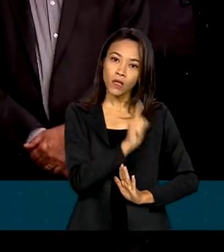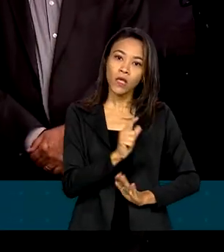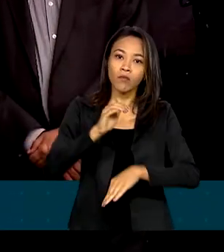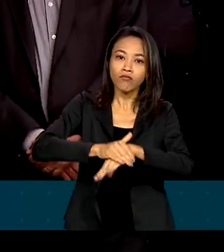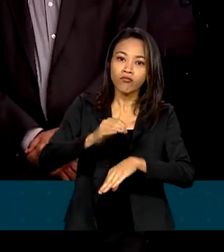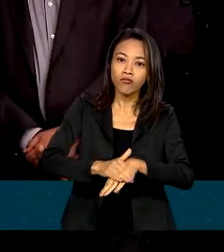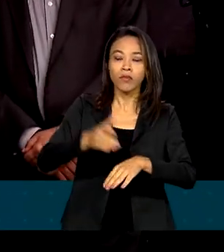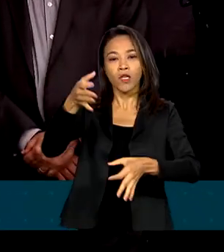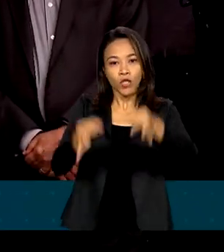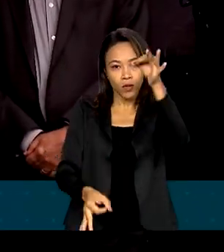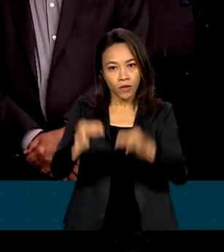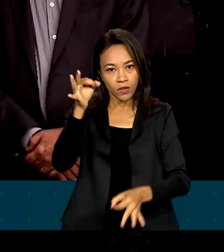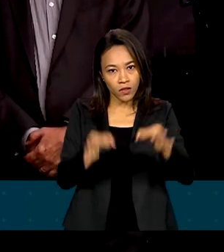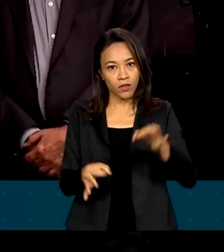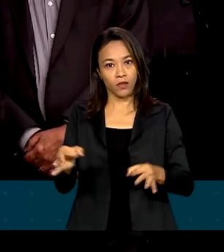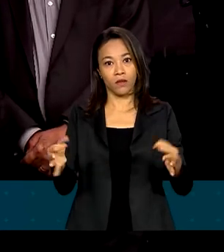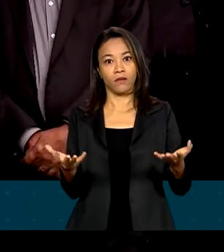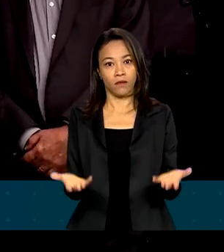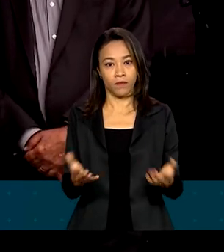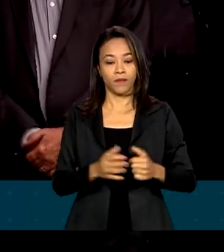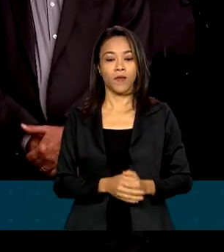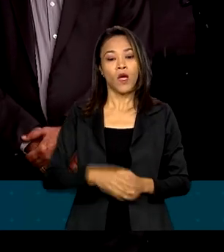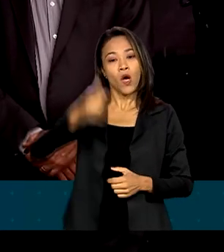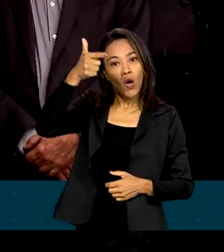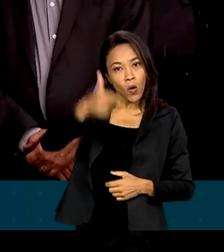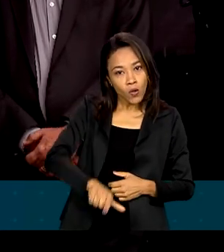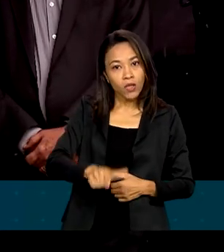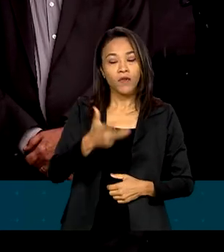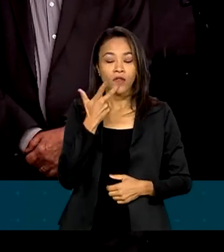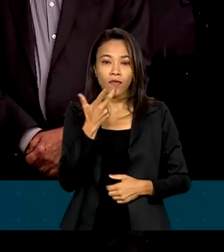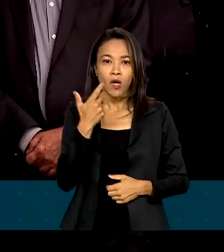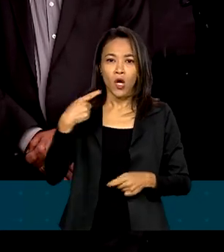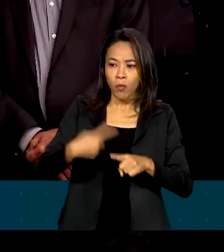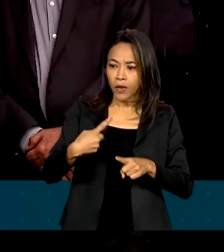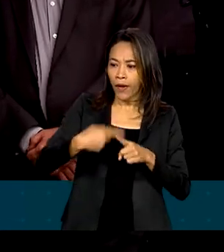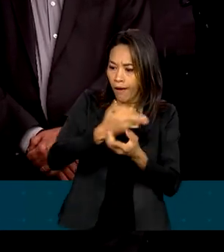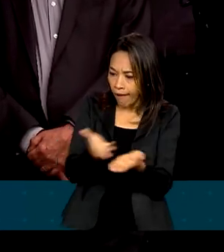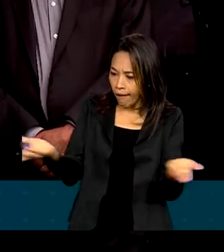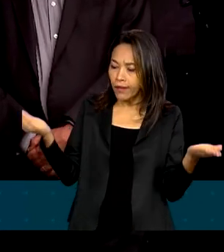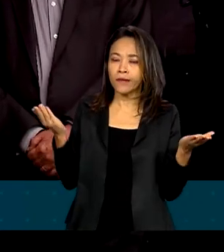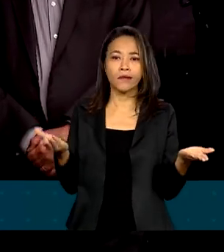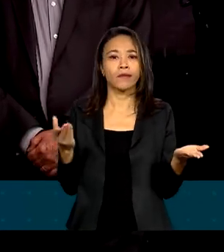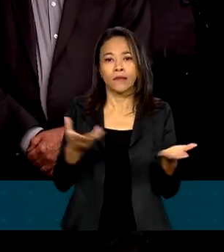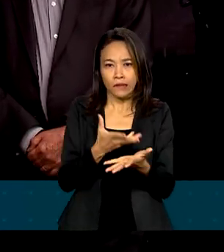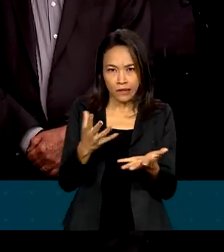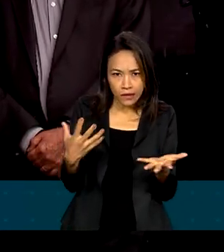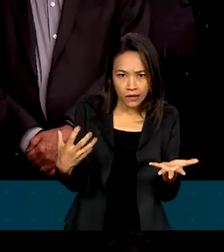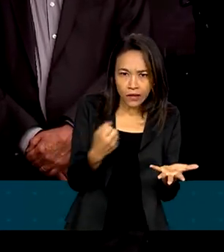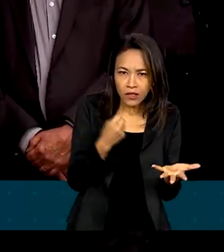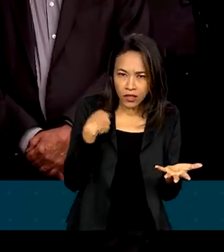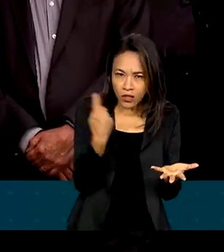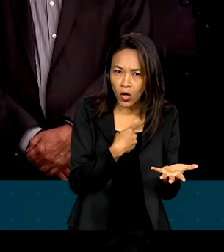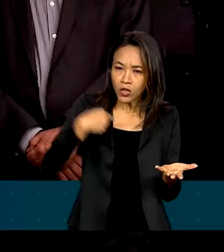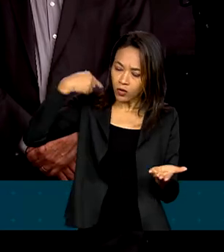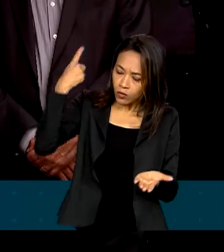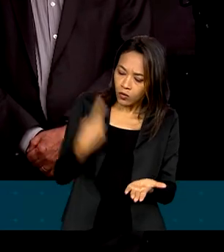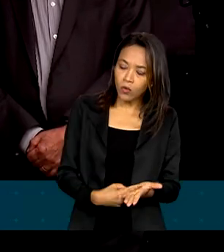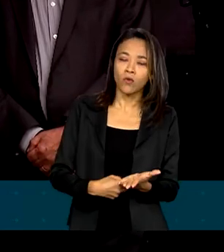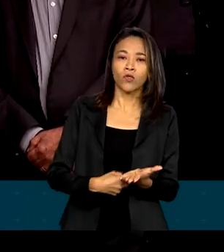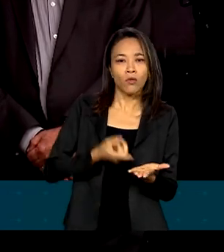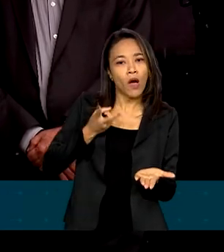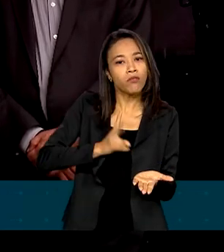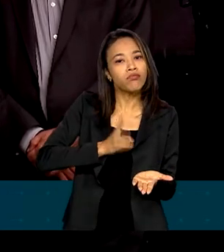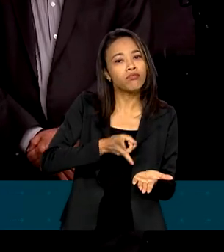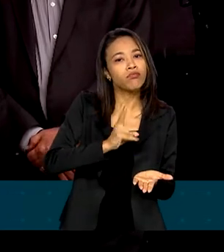em relação aos nossos mortos. Repito, porque nem eles estarão a salvo se nós não cumprirmos o nosso papel histórico